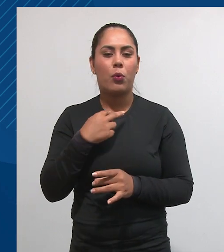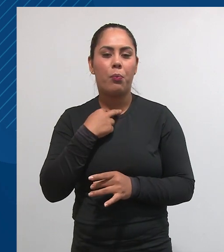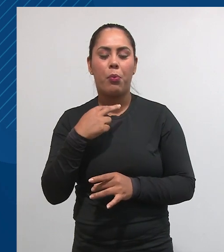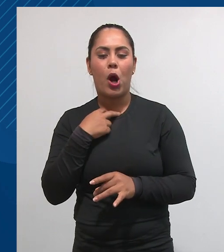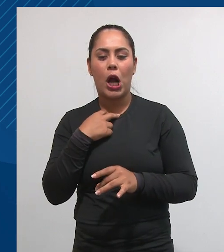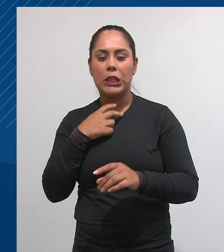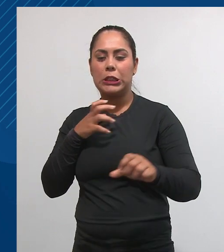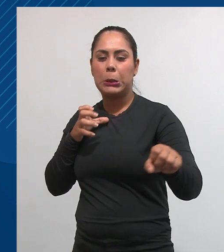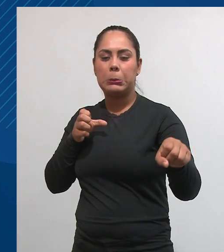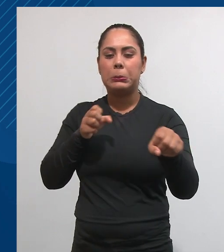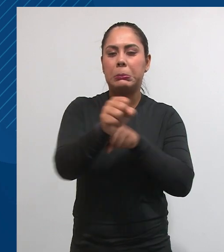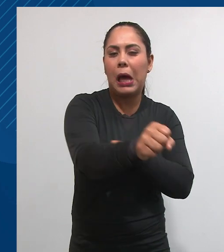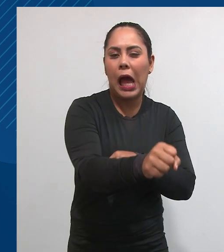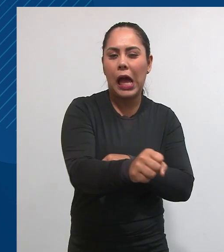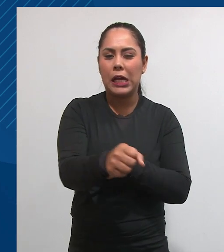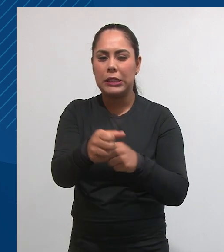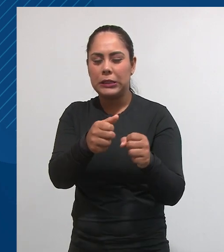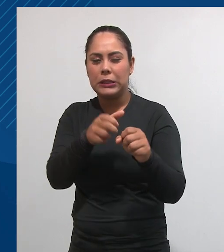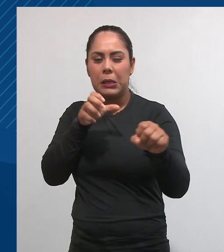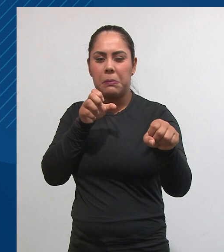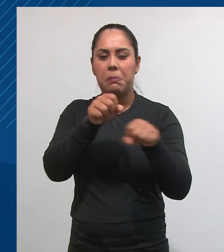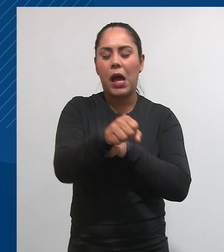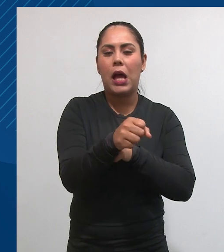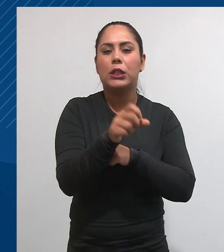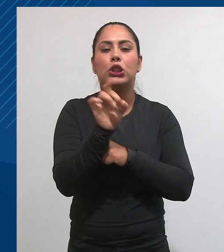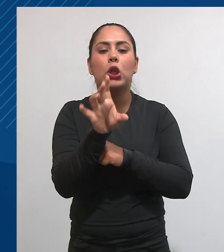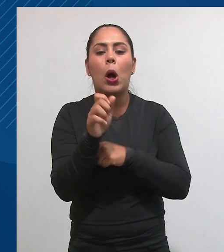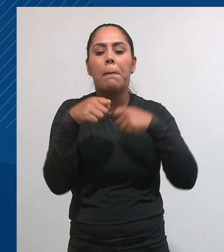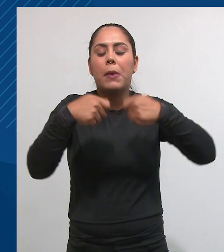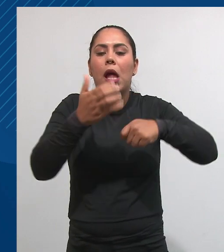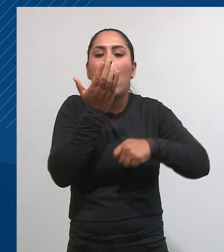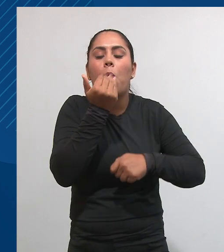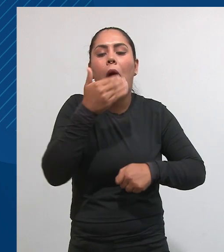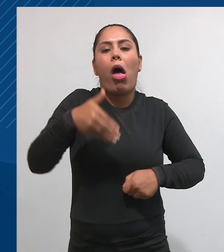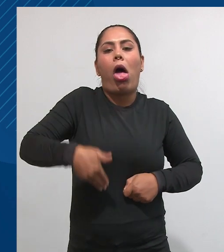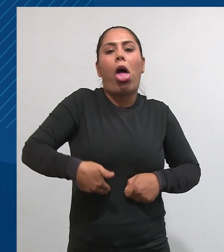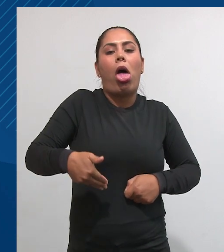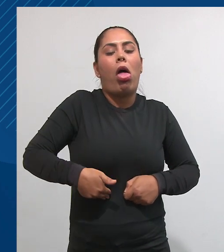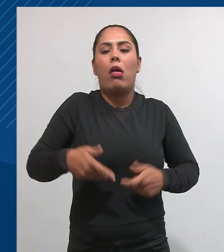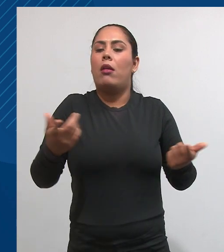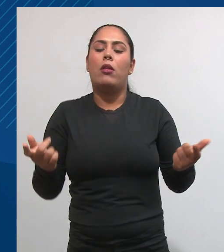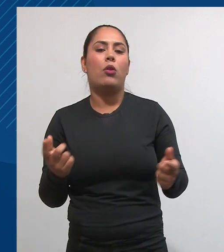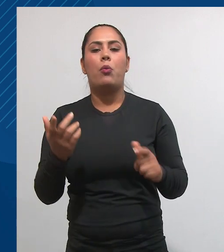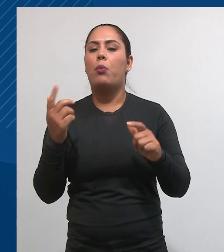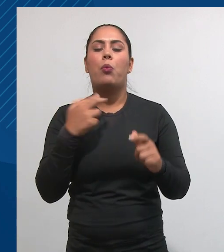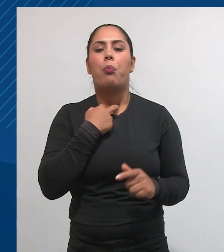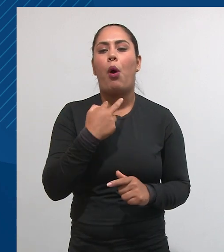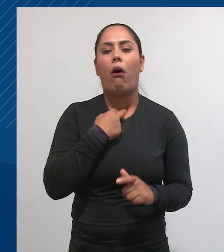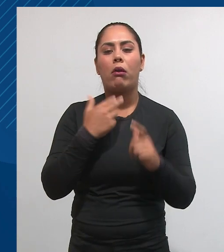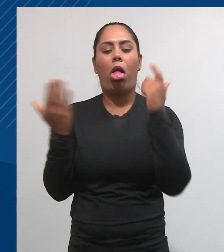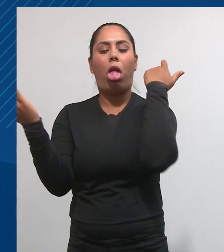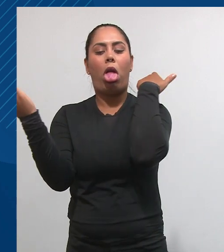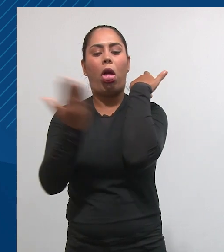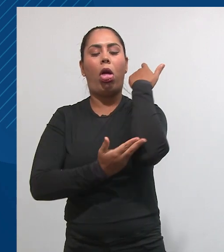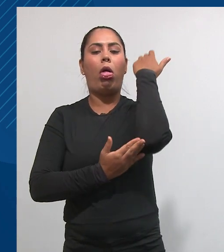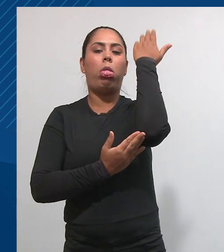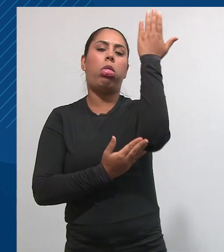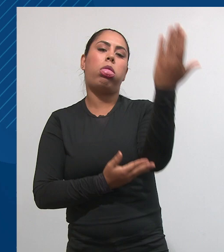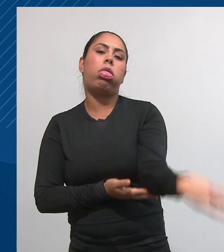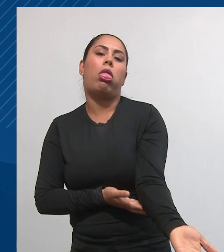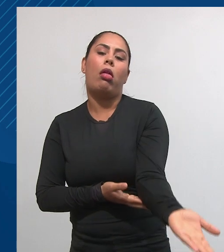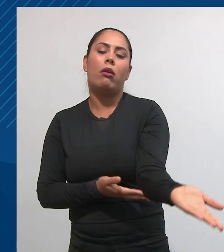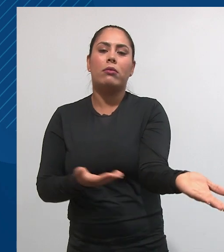um animal para além da nossa necessidade de se alimentar. Não se pode derrubar uma árvore para além da